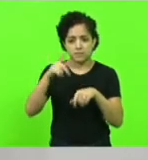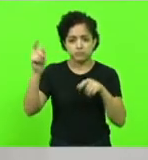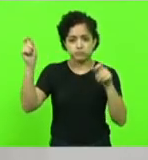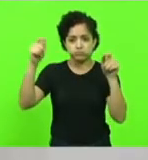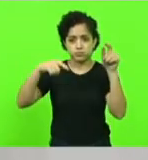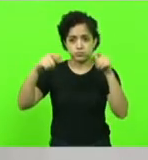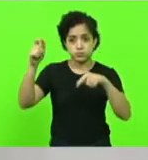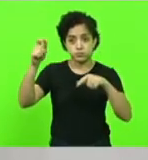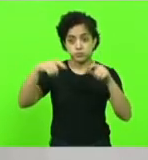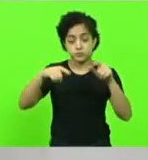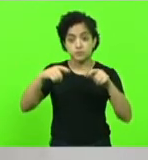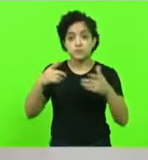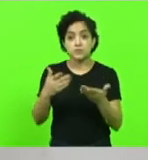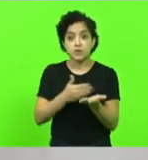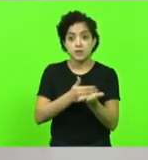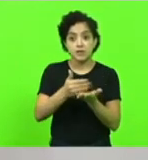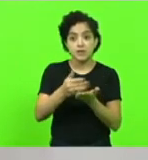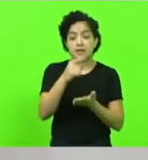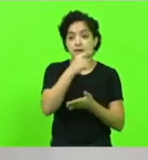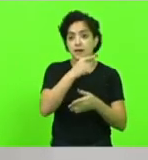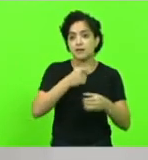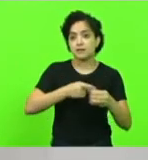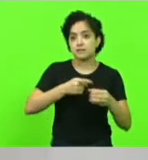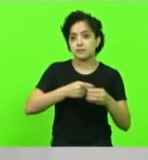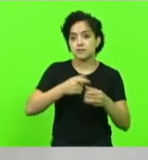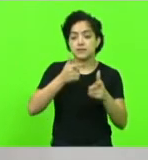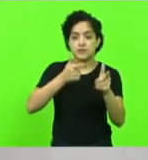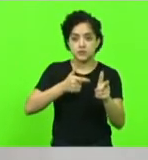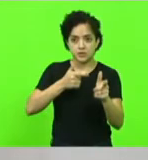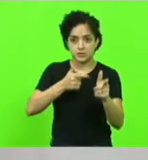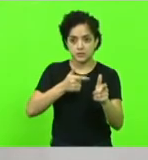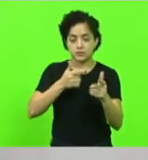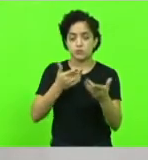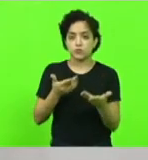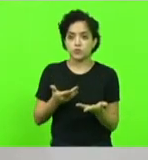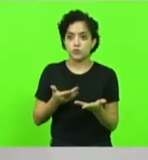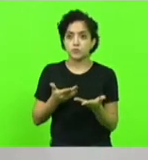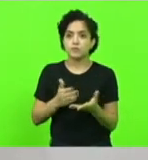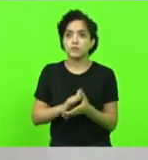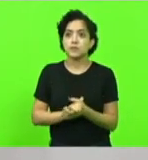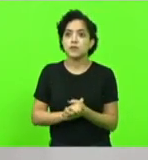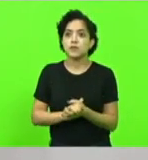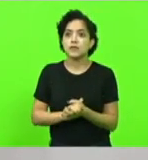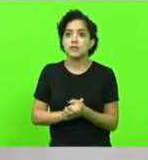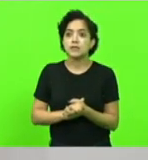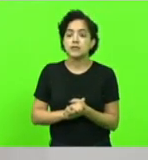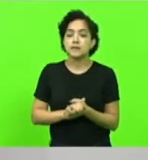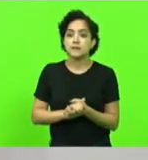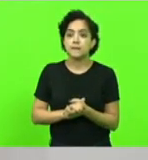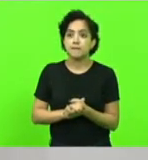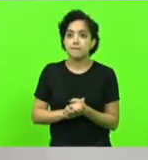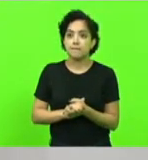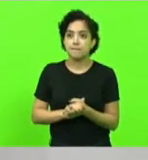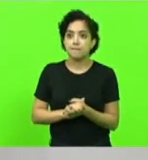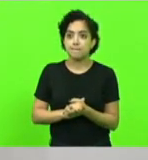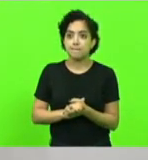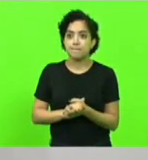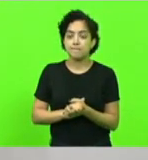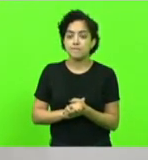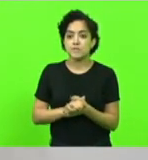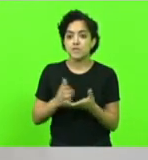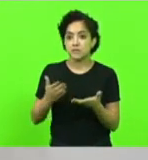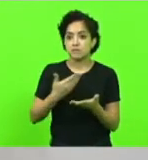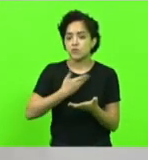que inicia na cidade de Caçador, com uma experiência catarinense, que nos foi trazida por um amigo